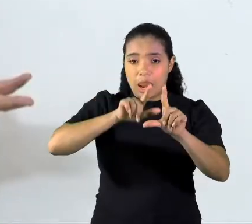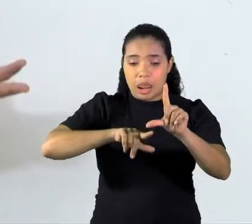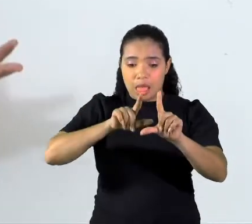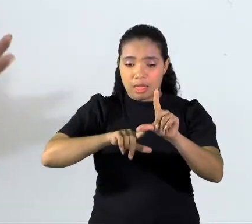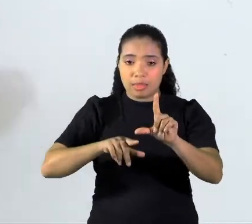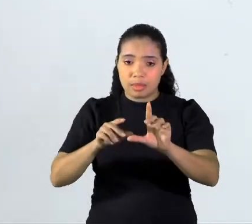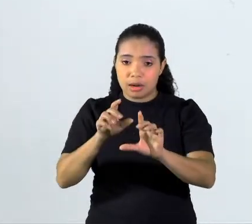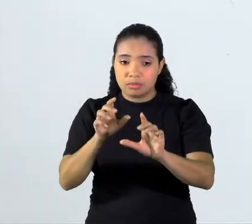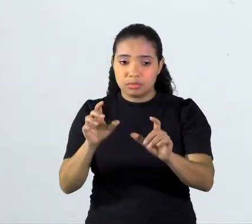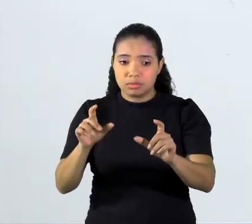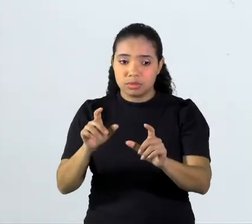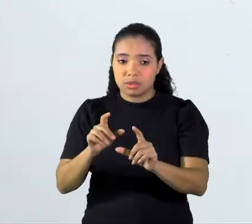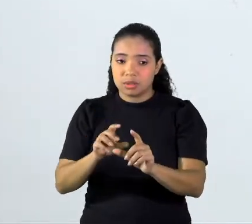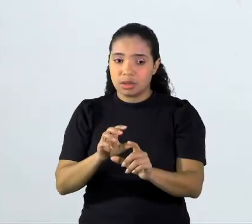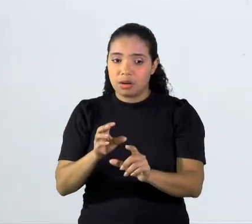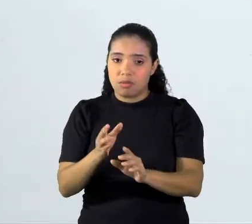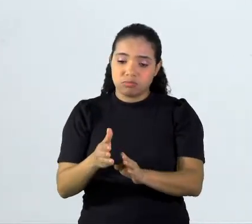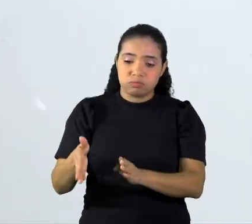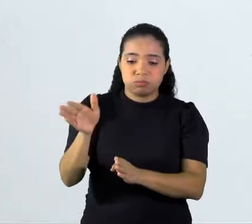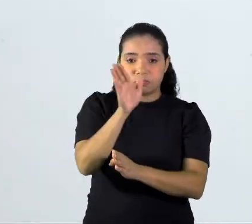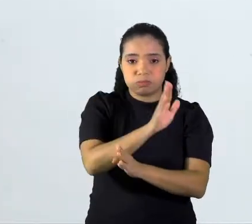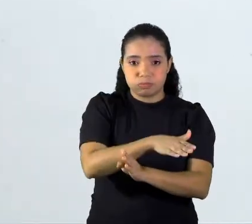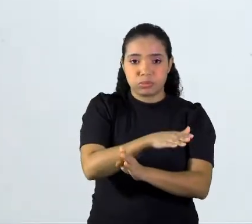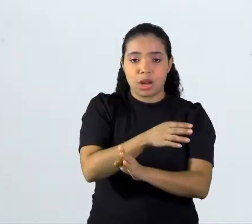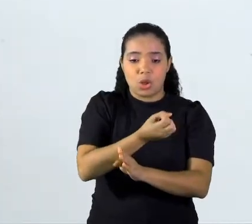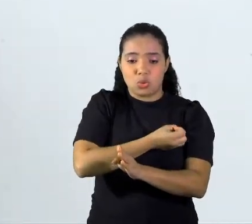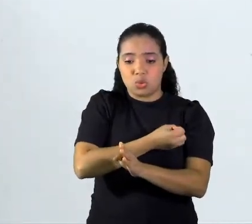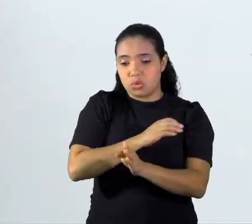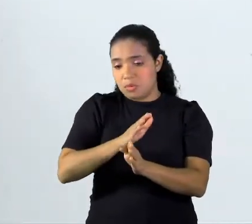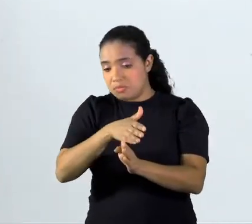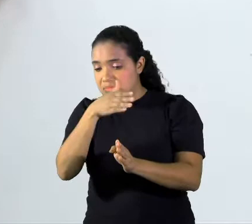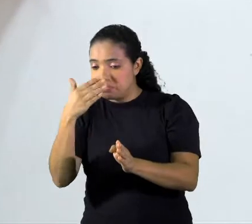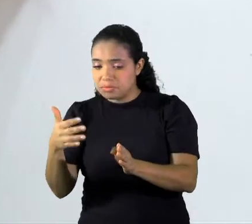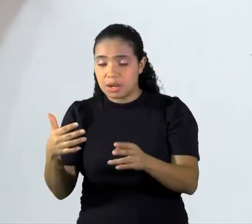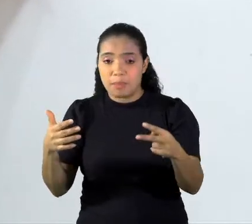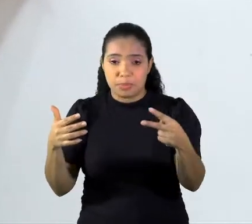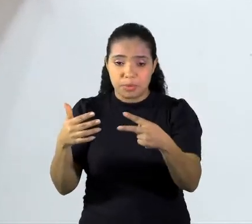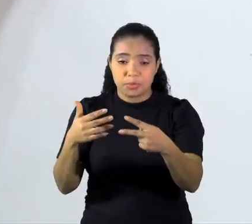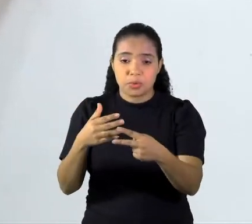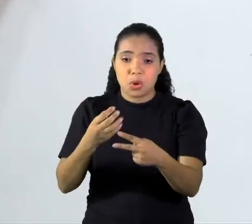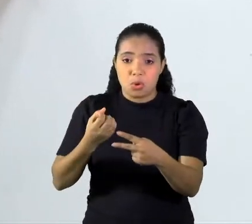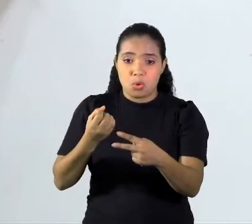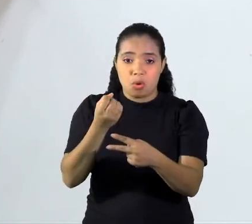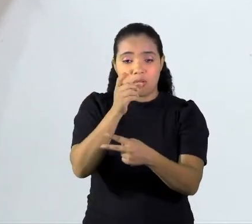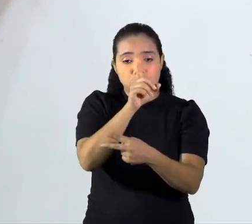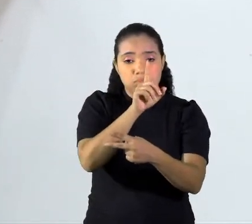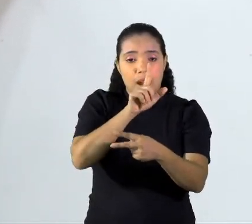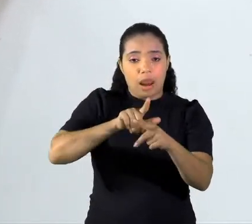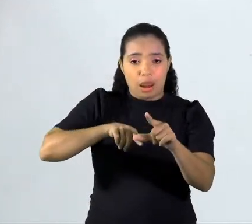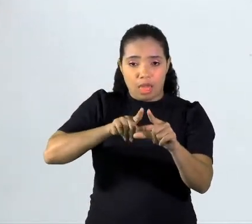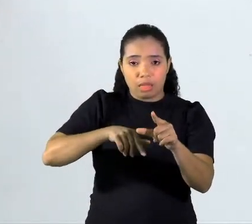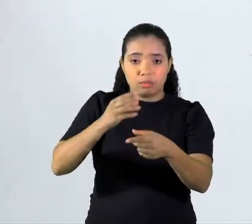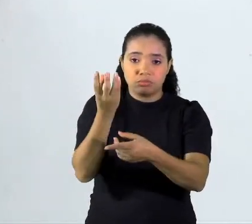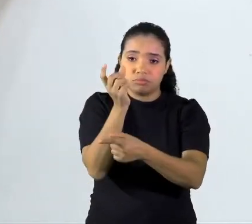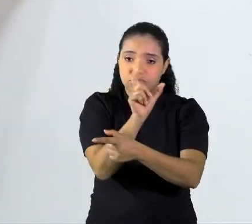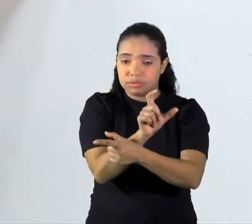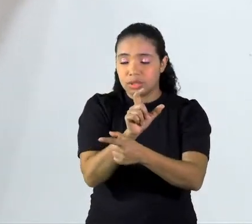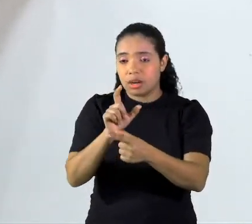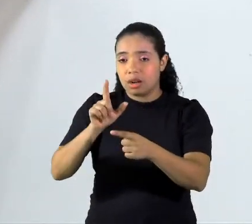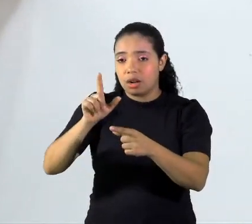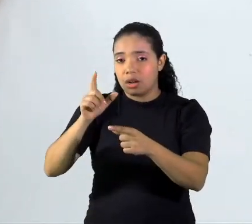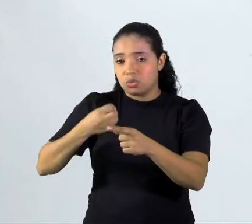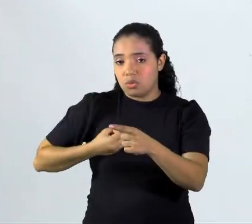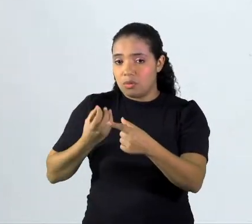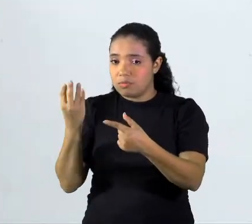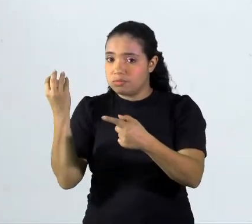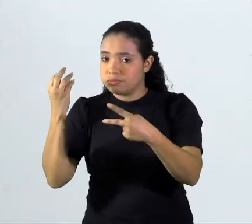só da igualdade e tudo que é somente número do outro, tudo bem? Eu tenho 9x e tenho 8x. O 8x que está positivo, eu vou